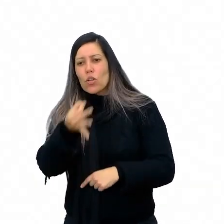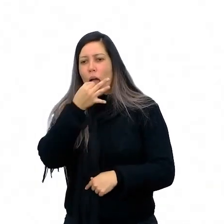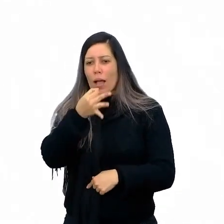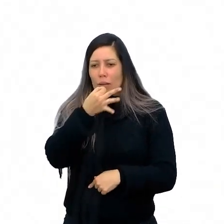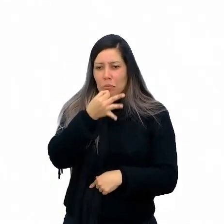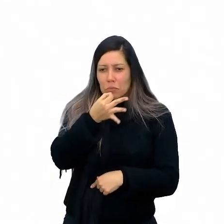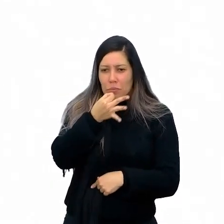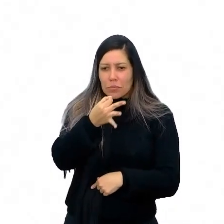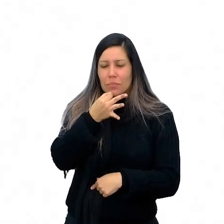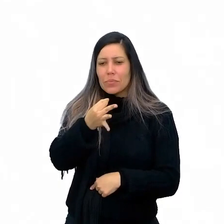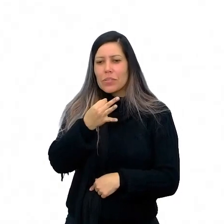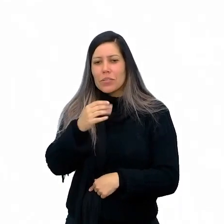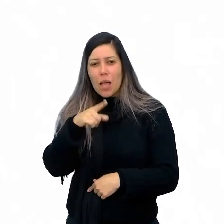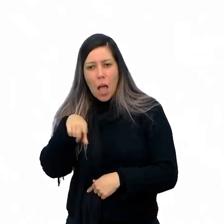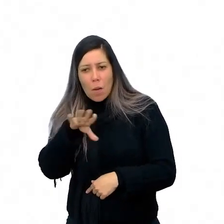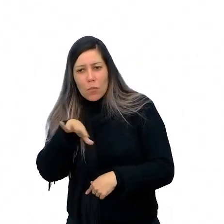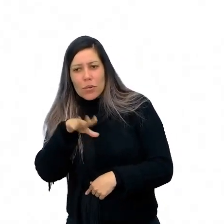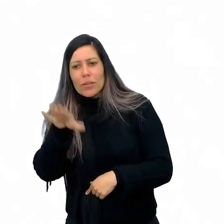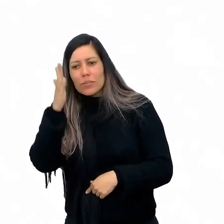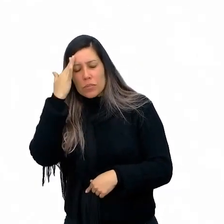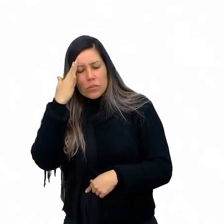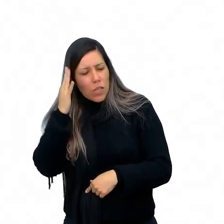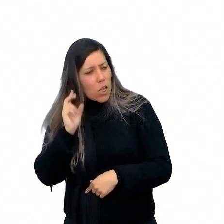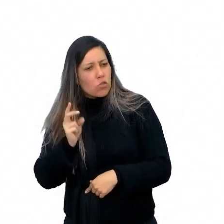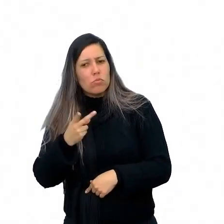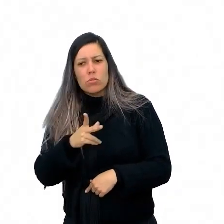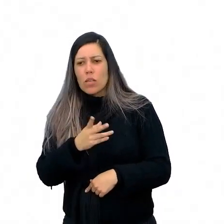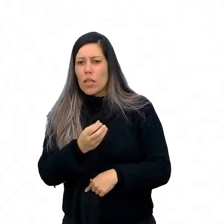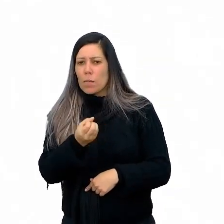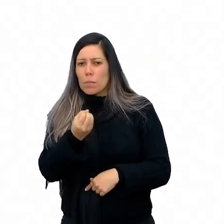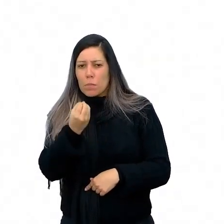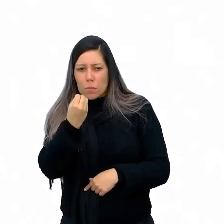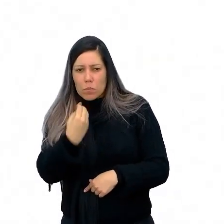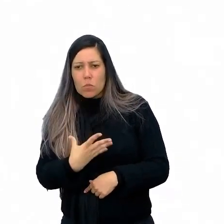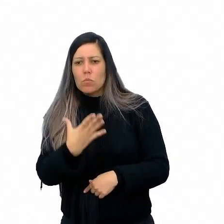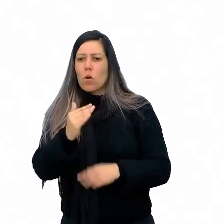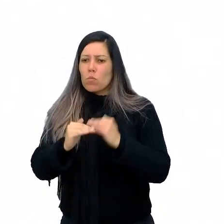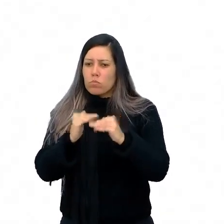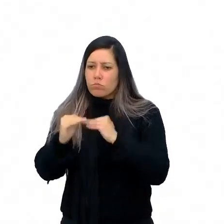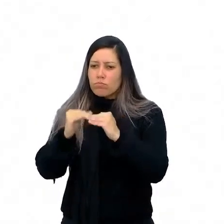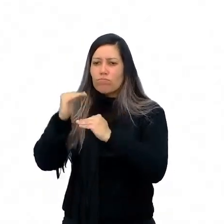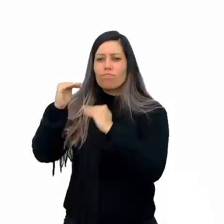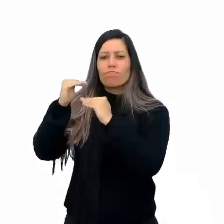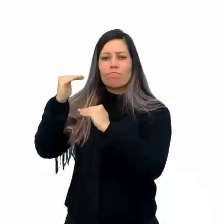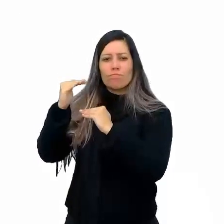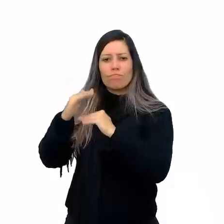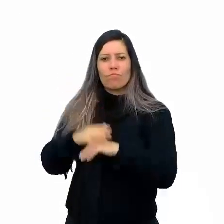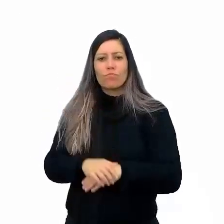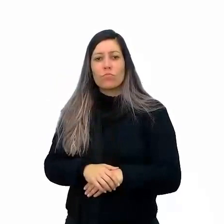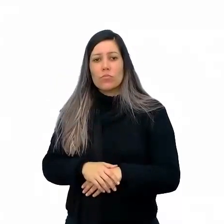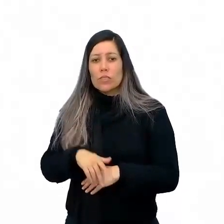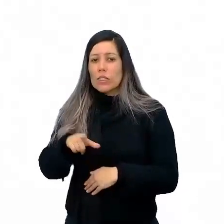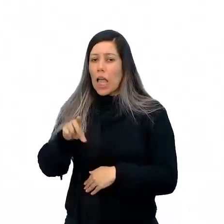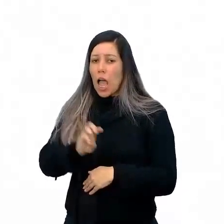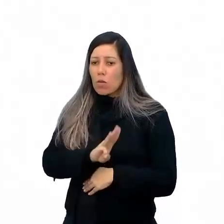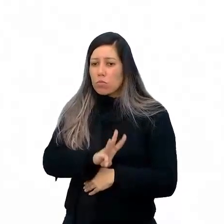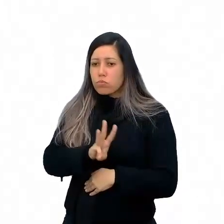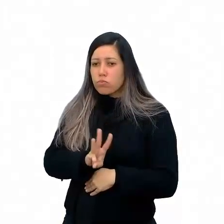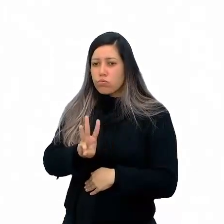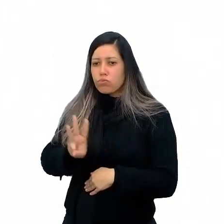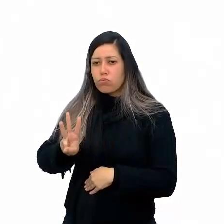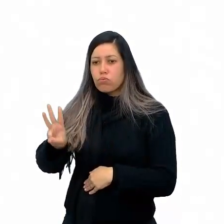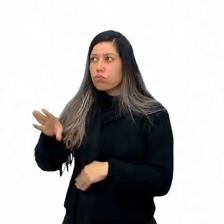críticas, porque a gente entende que todas elas são sempre com um olhar construtivo. Tá bem, pessoal? Aqui algumas das referências que